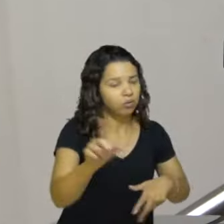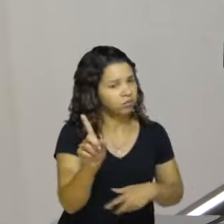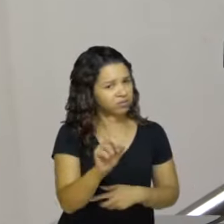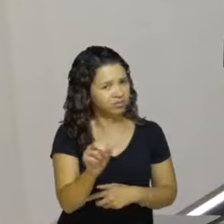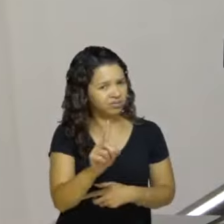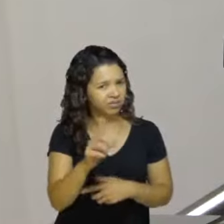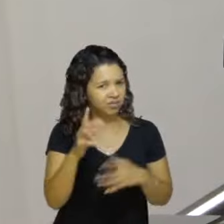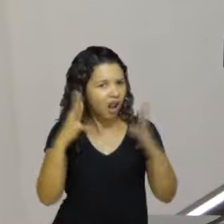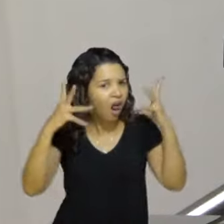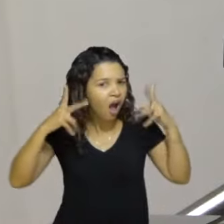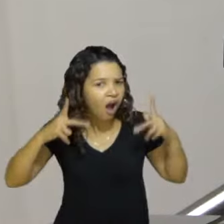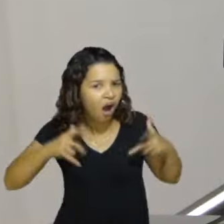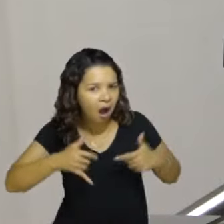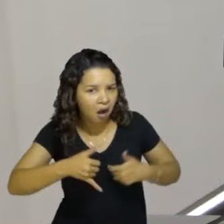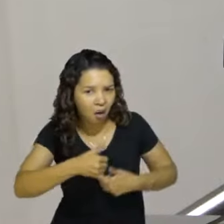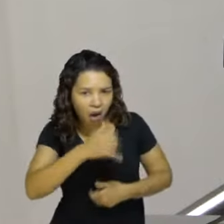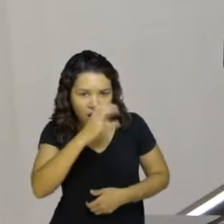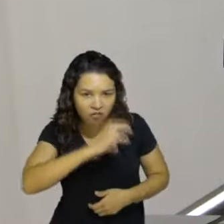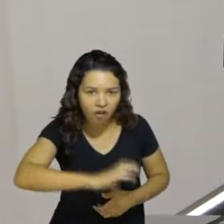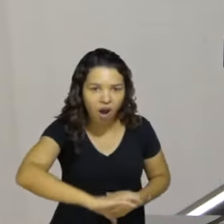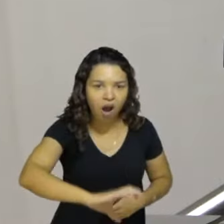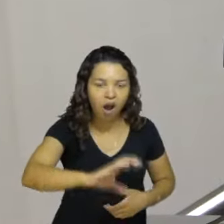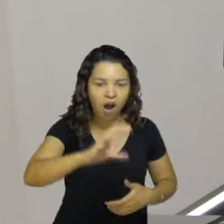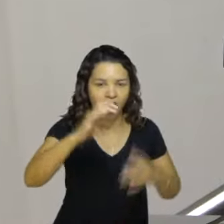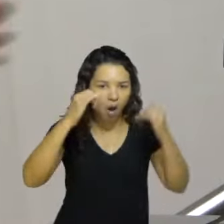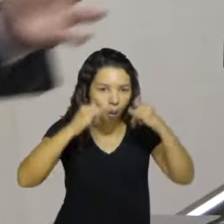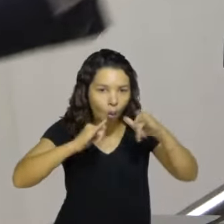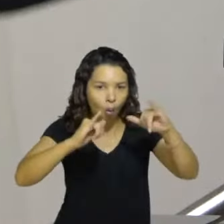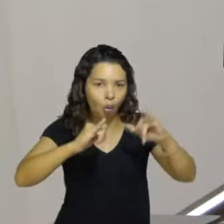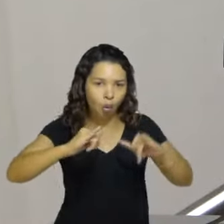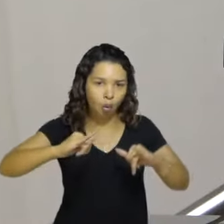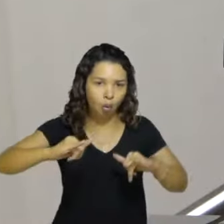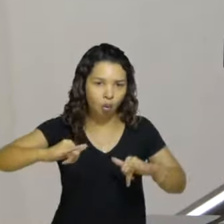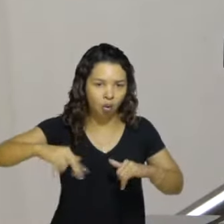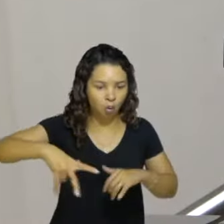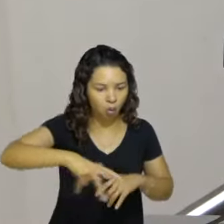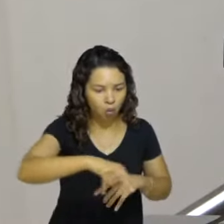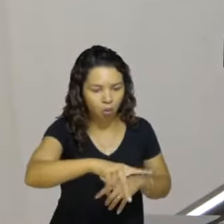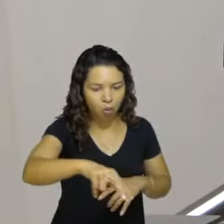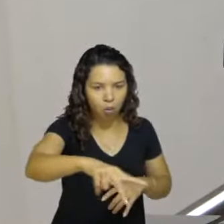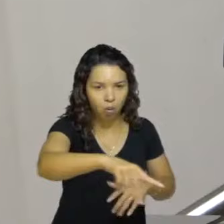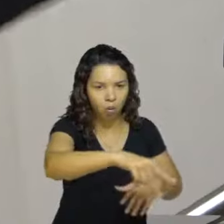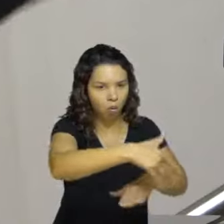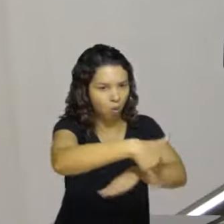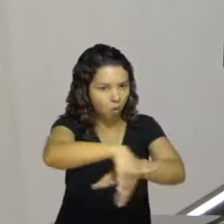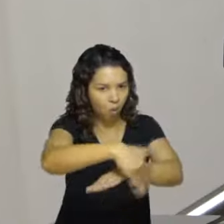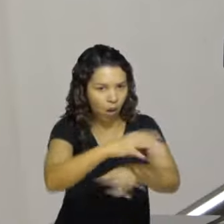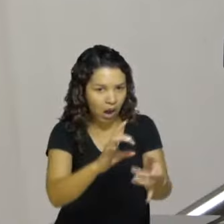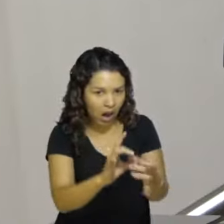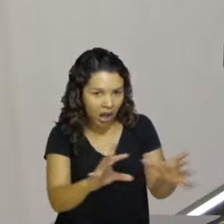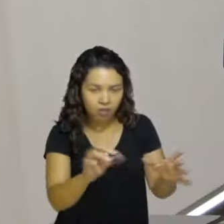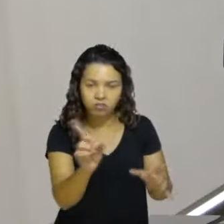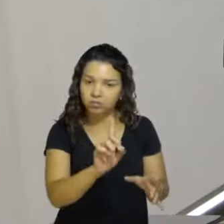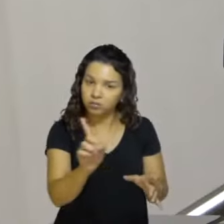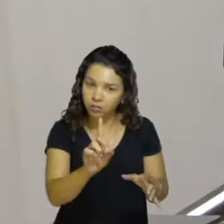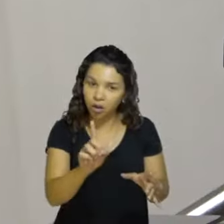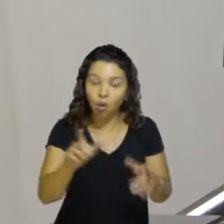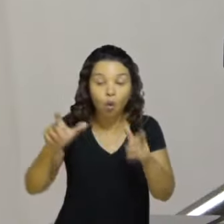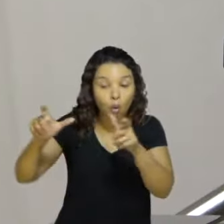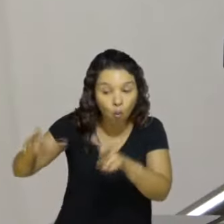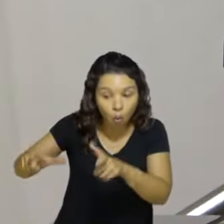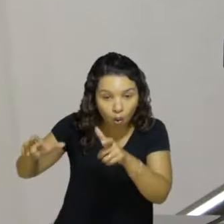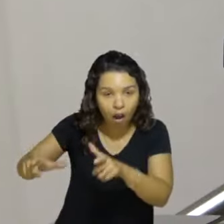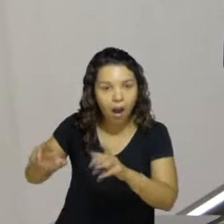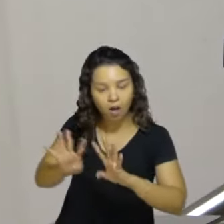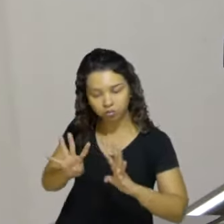um elefante, um rinoceronte andando no meio da cidade. Não, porque são cercados. E ali você quer acessar aquele espaço, você sabe